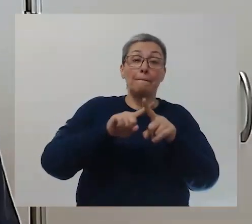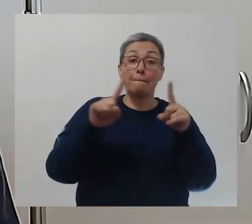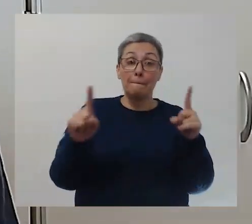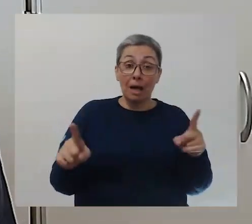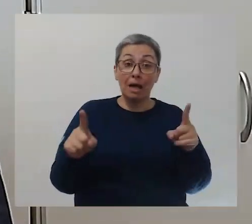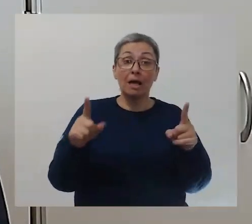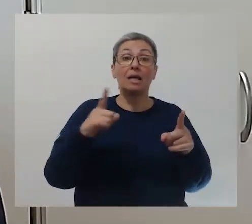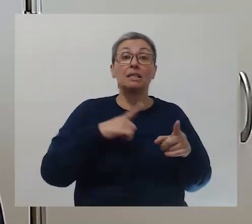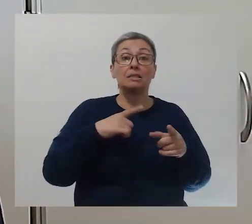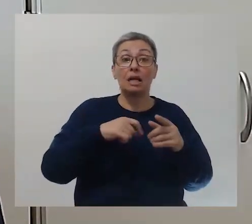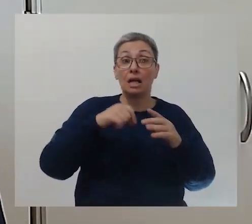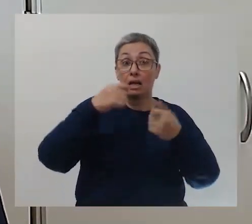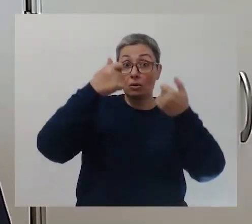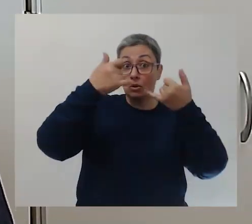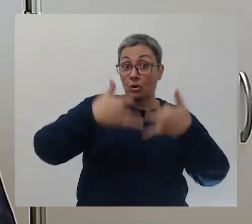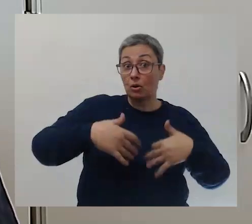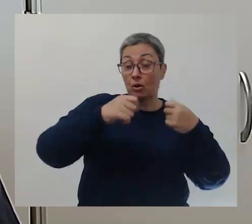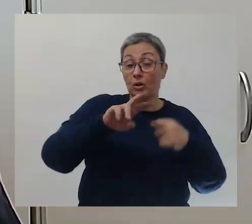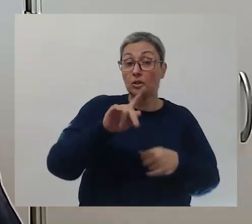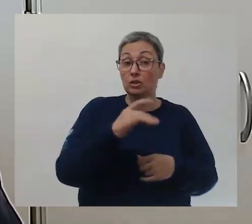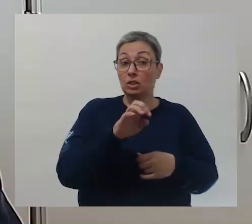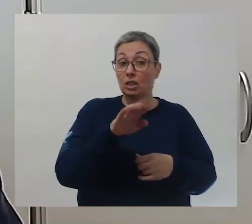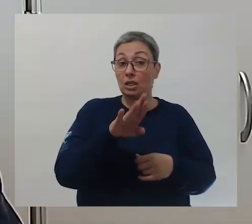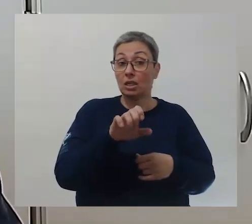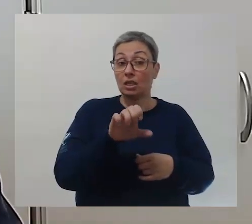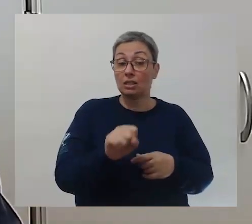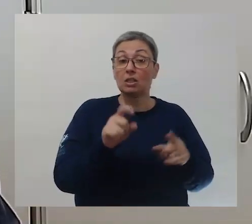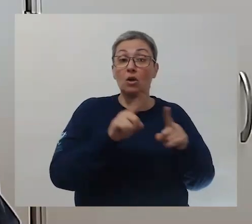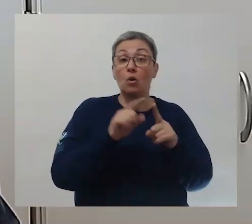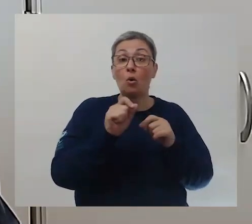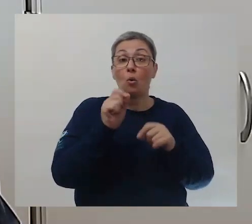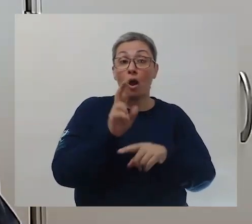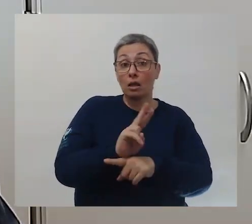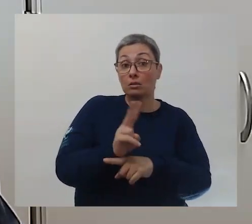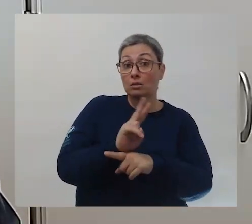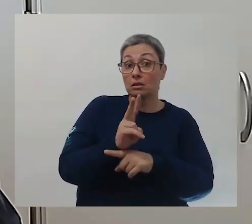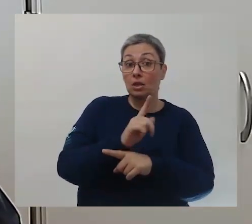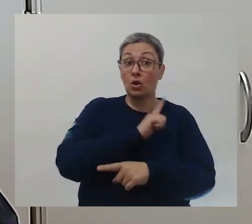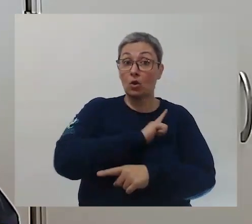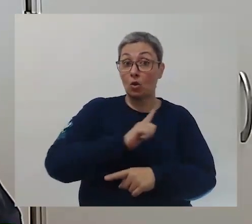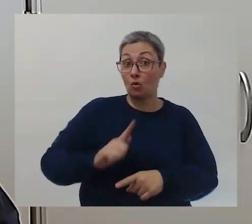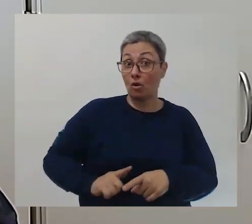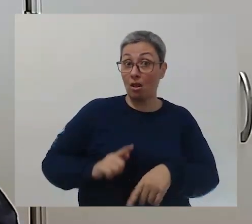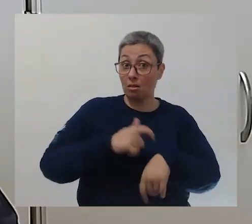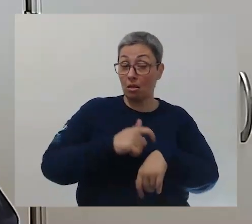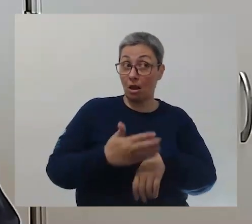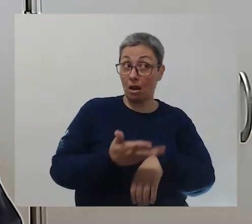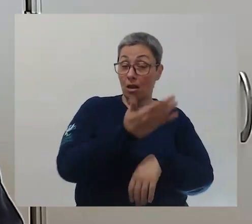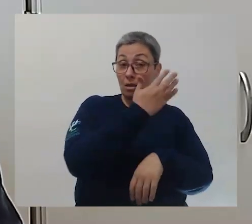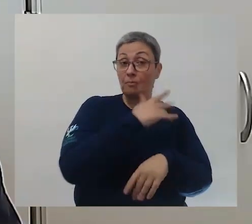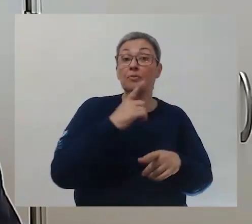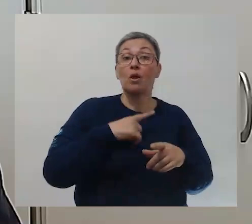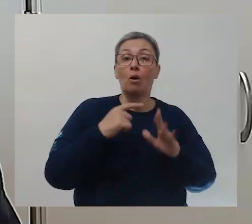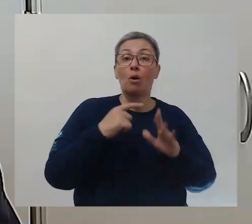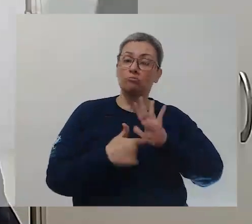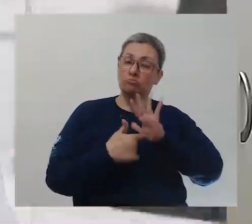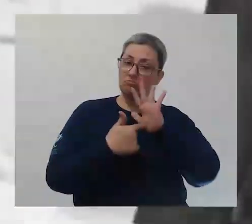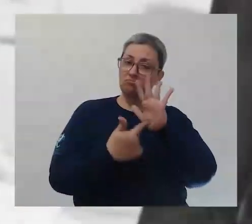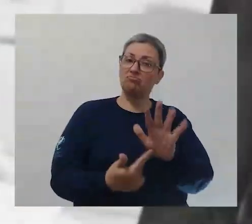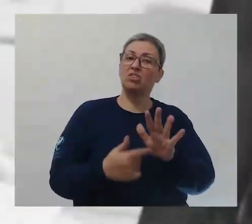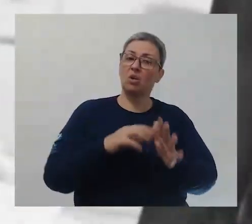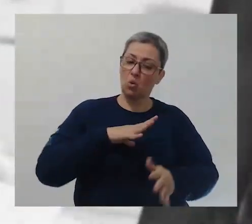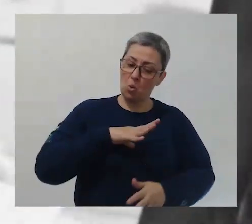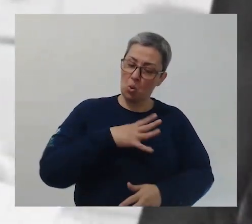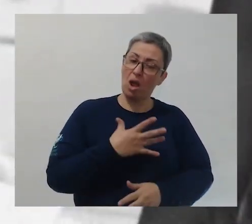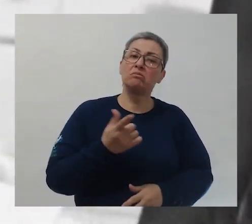mas segundo um relato de Charles Burks, um dos agentes de segurança do governo na época, ela mostrou